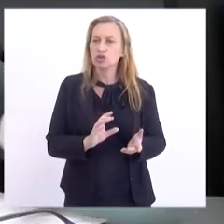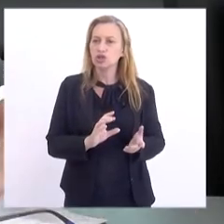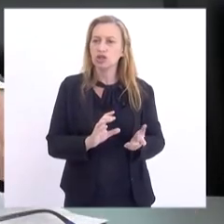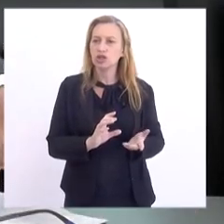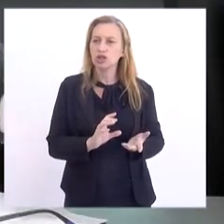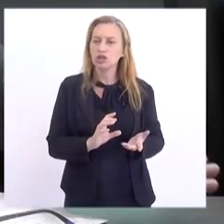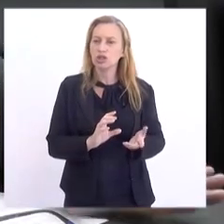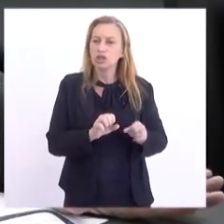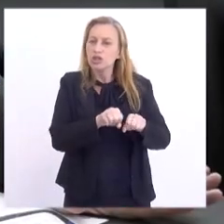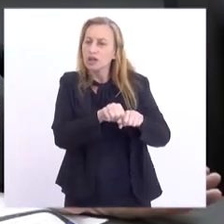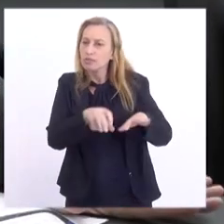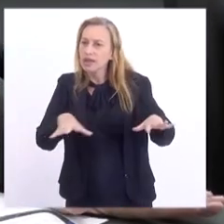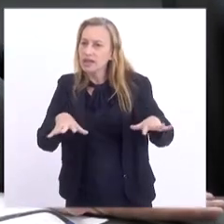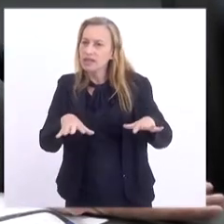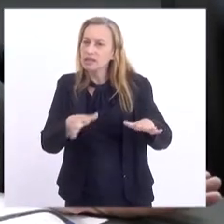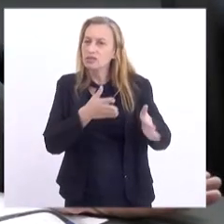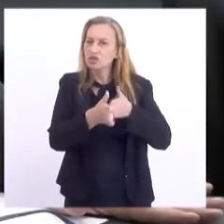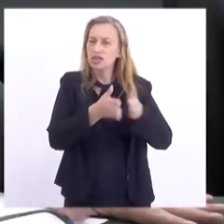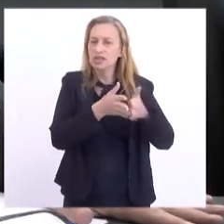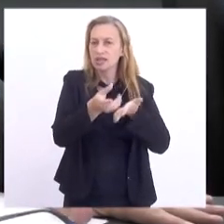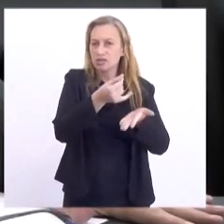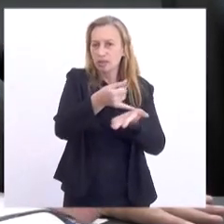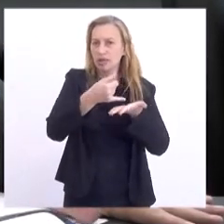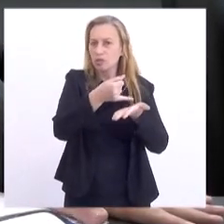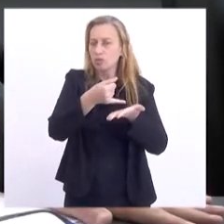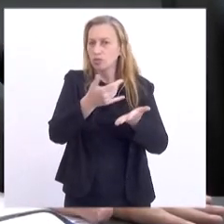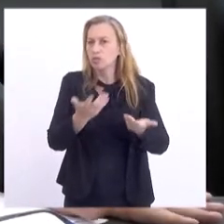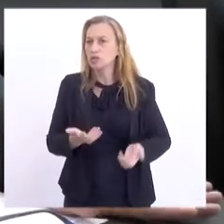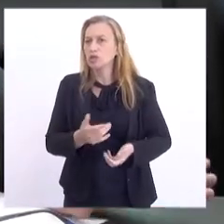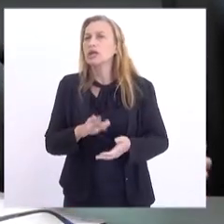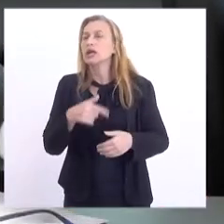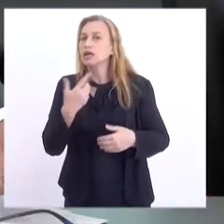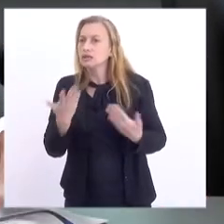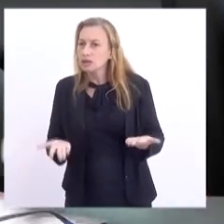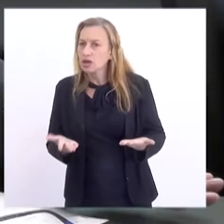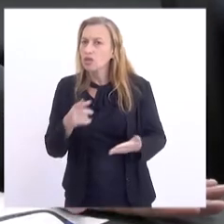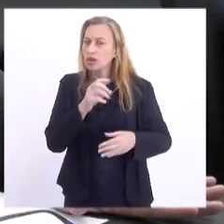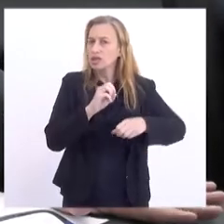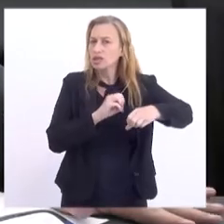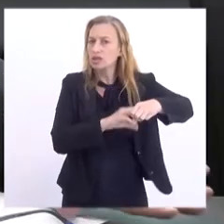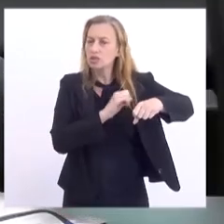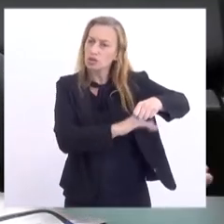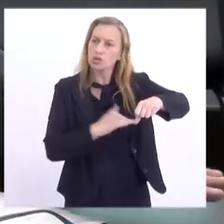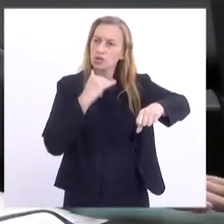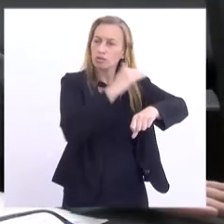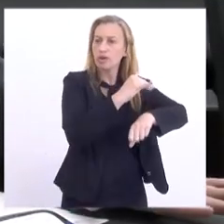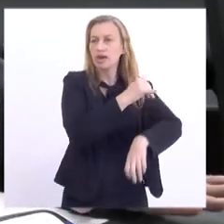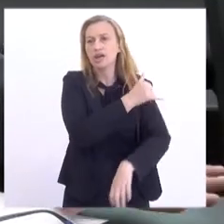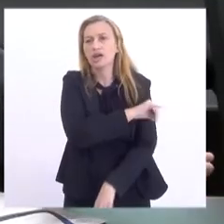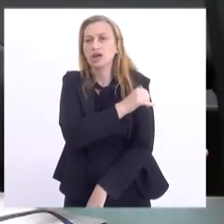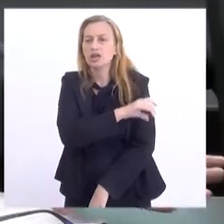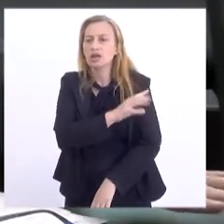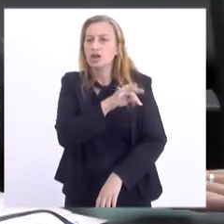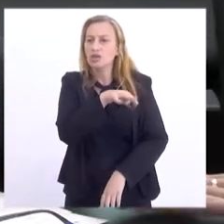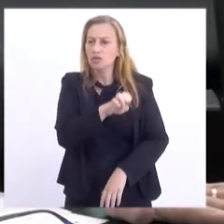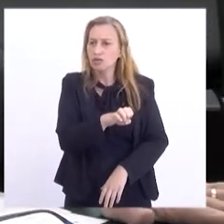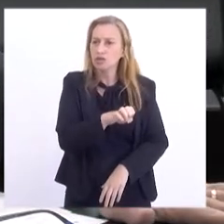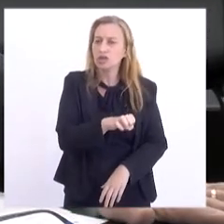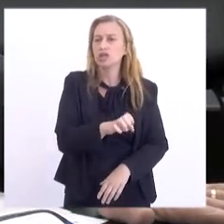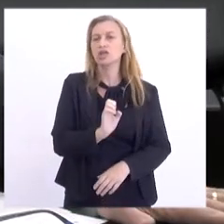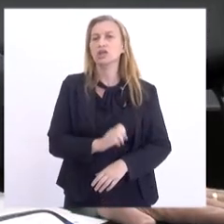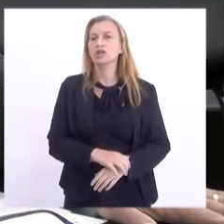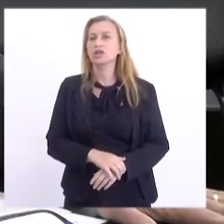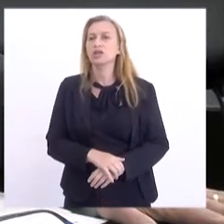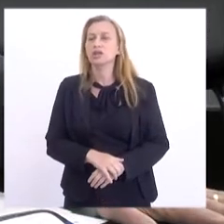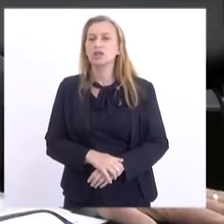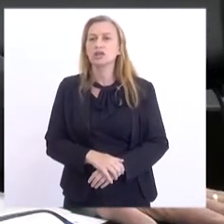de ampliação de acesso ao capital bom então esse o super RJ nem a fonte 122 do fé que tem nenhum